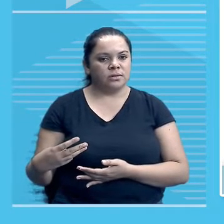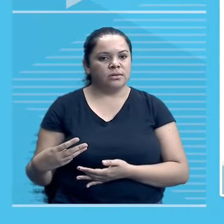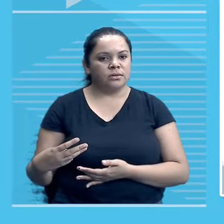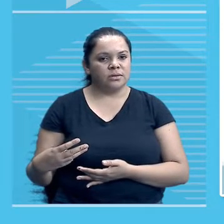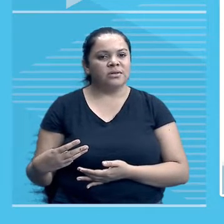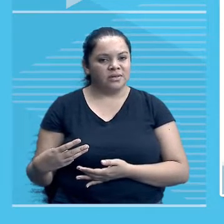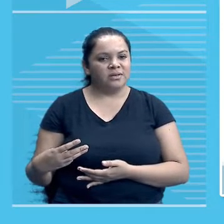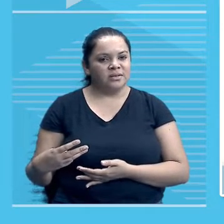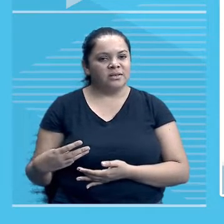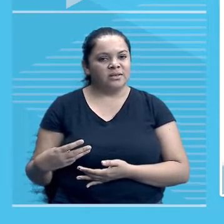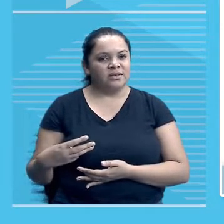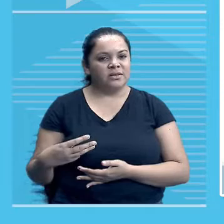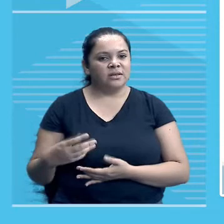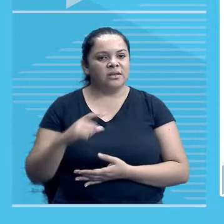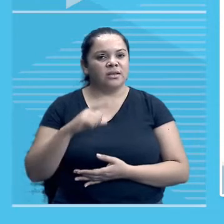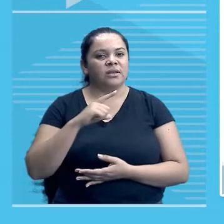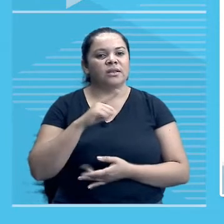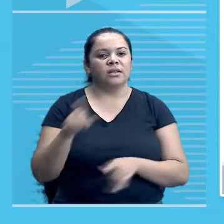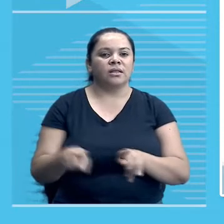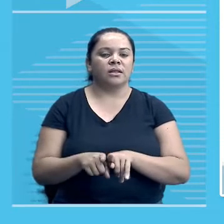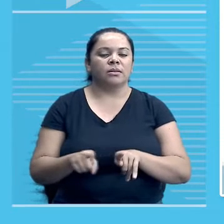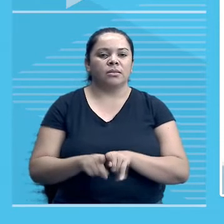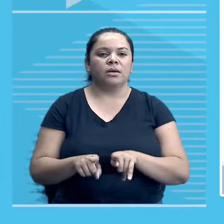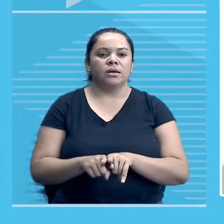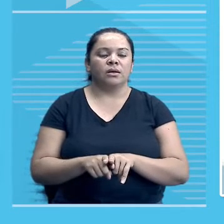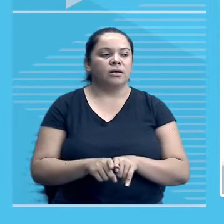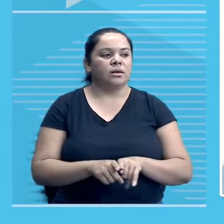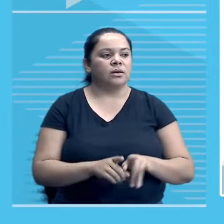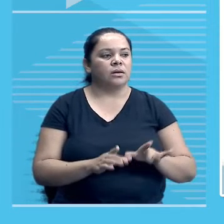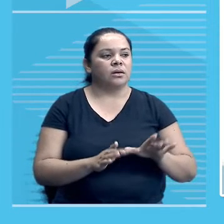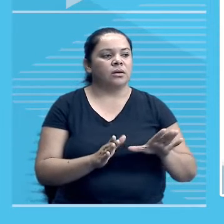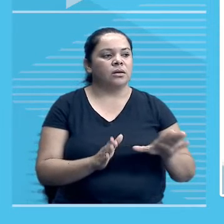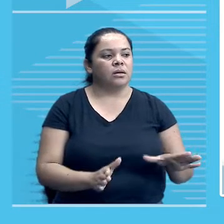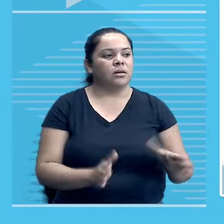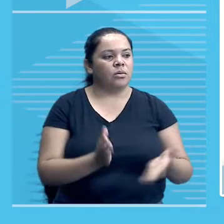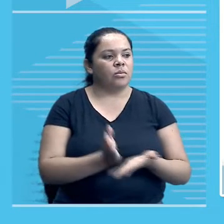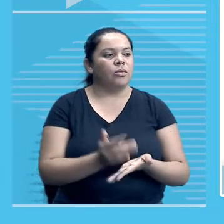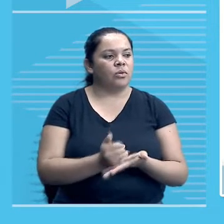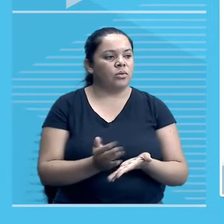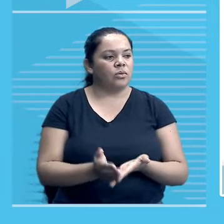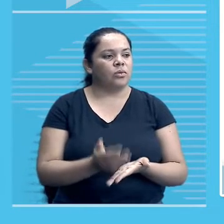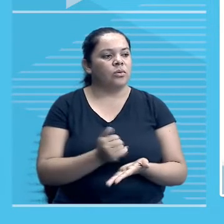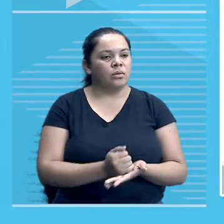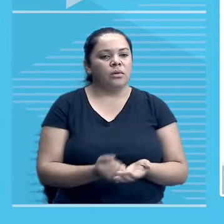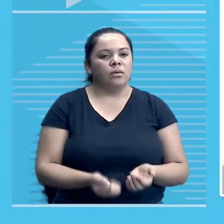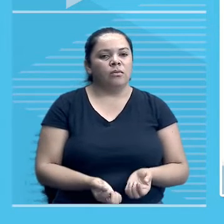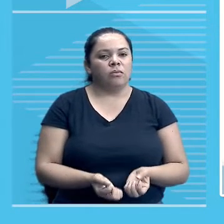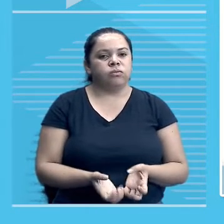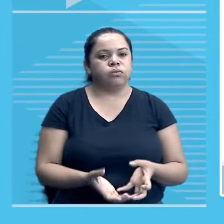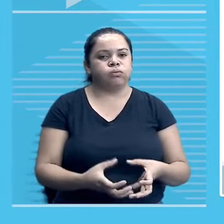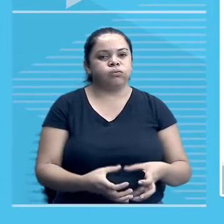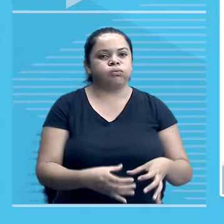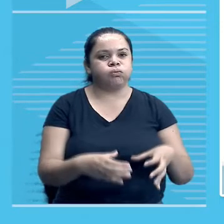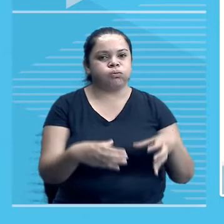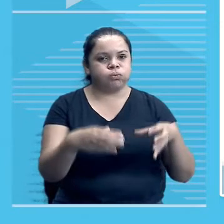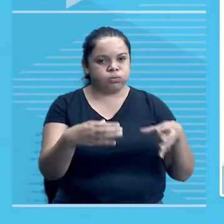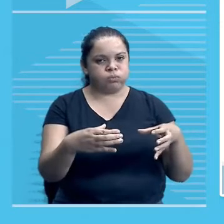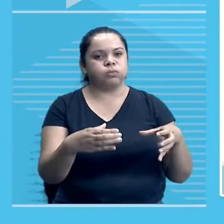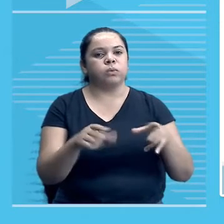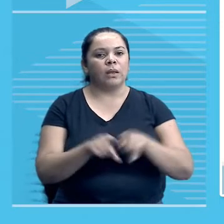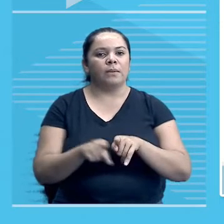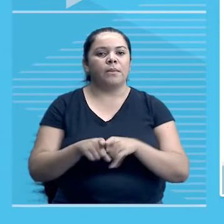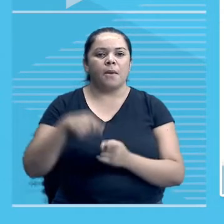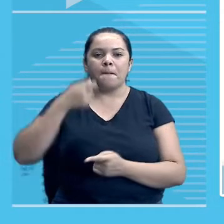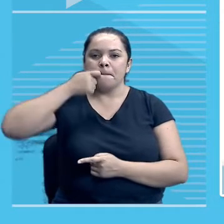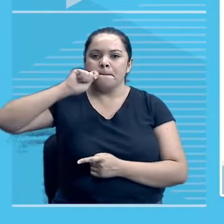Presente inclusive em fermentos, viu? Nos fermentos para crescimento de bolos, pães e bolos, certo? Coloca o bicarbonato porque